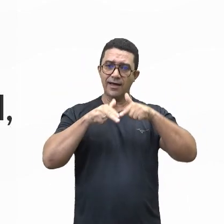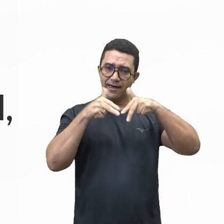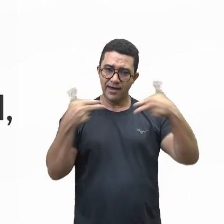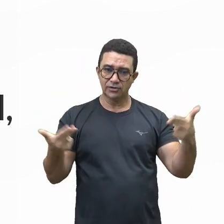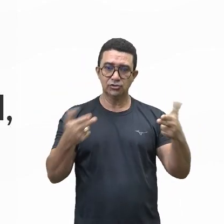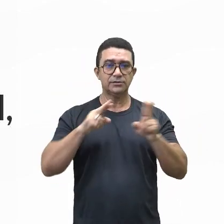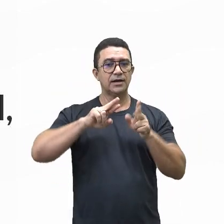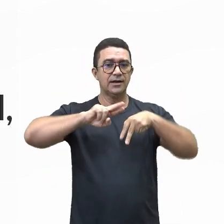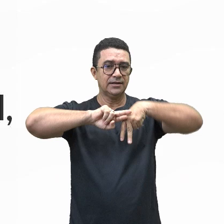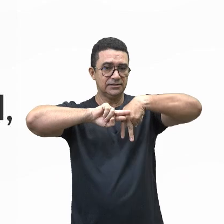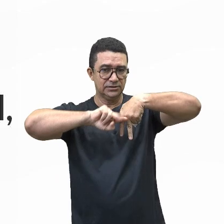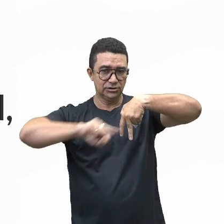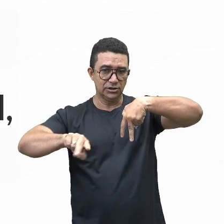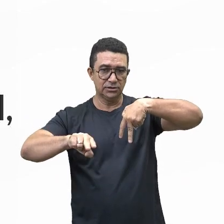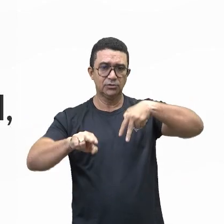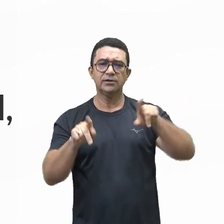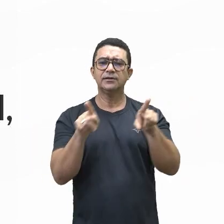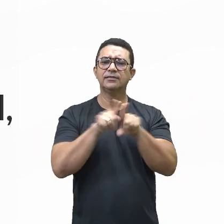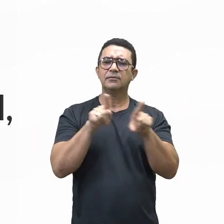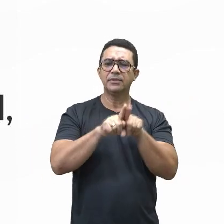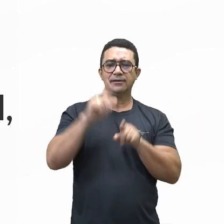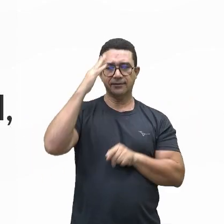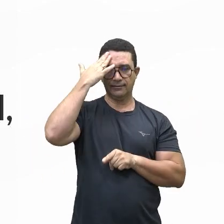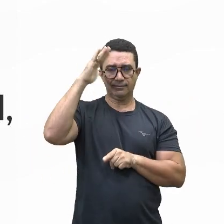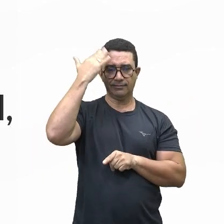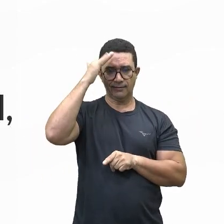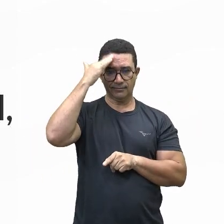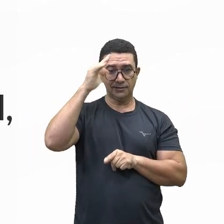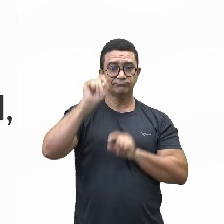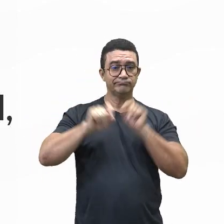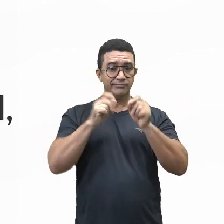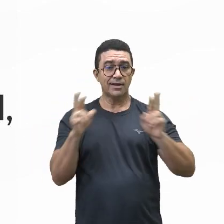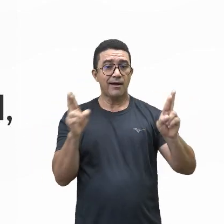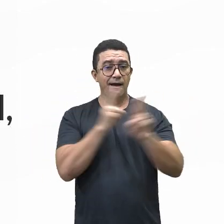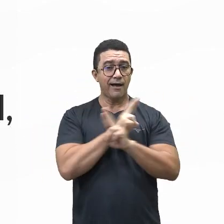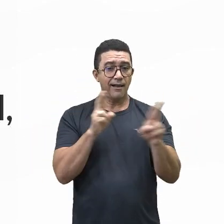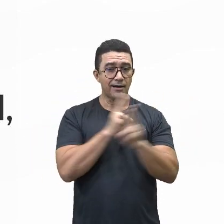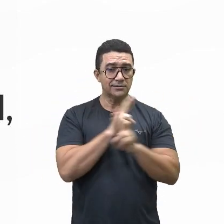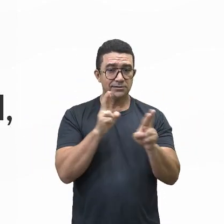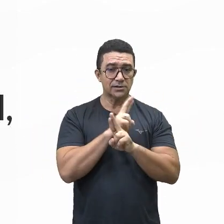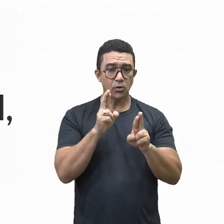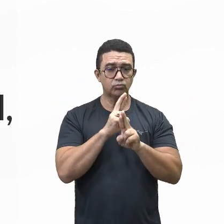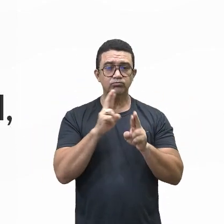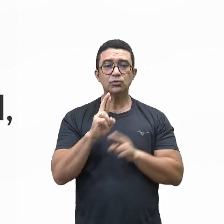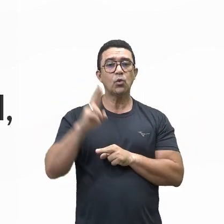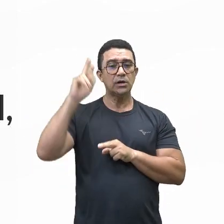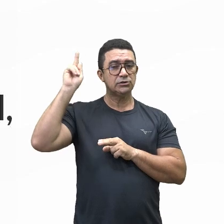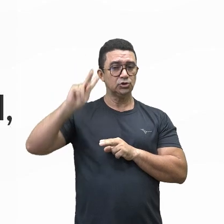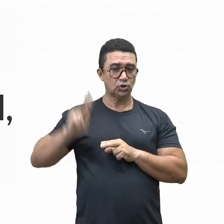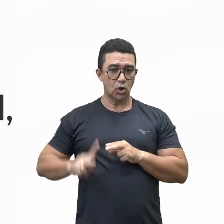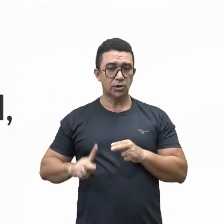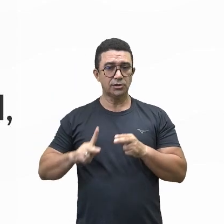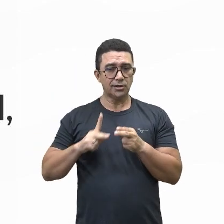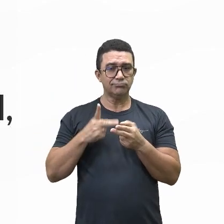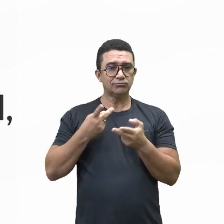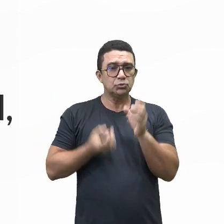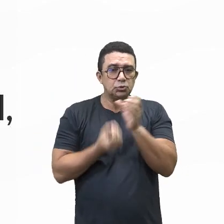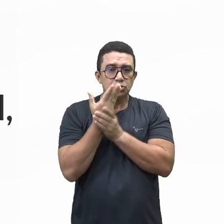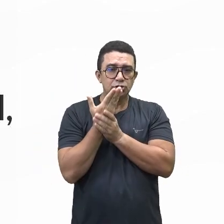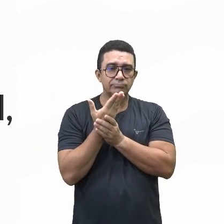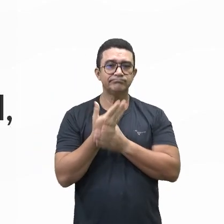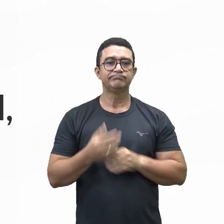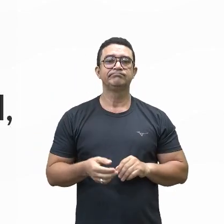religiosas, étnicos, raciais, gênero, tendo a compreensão que essas relações são historicamente